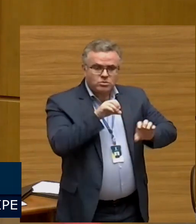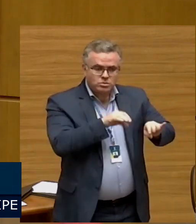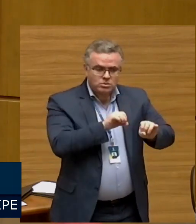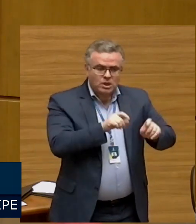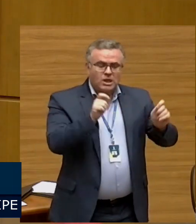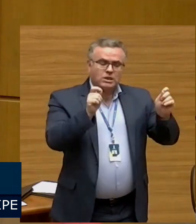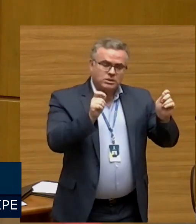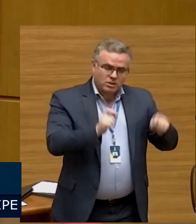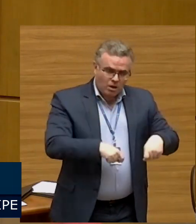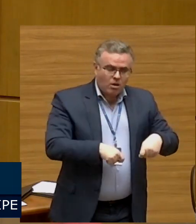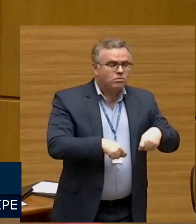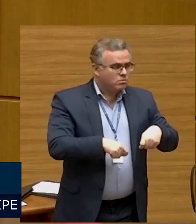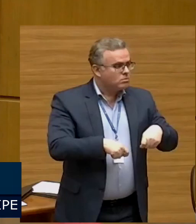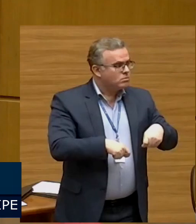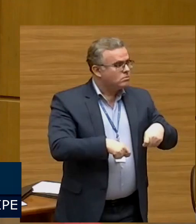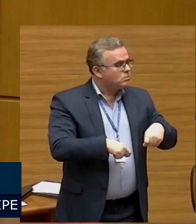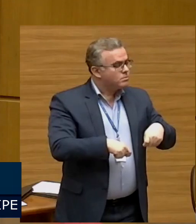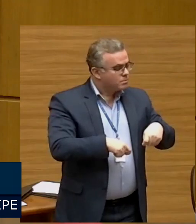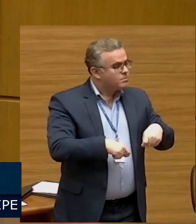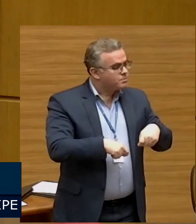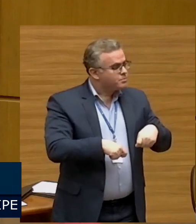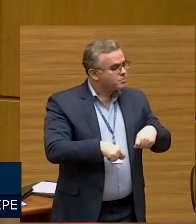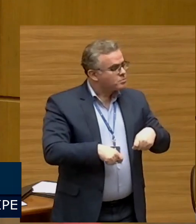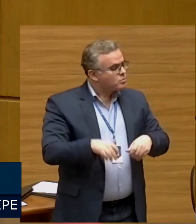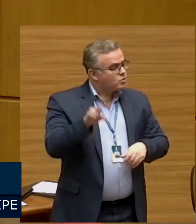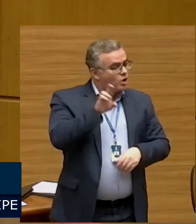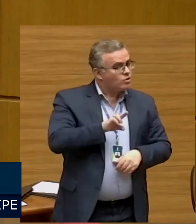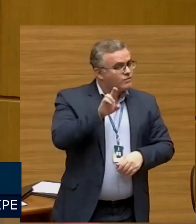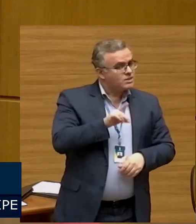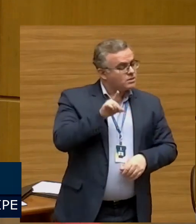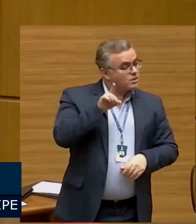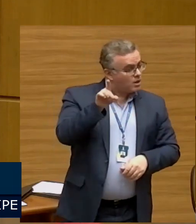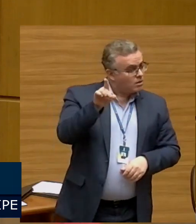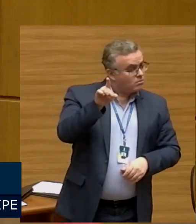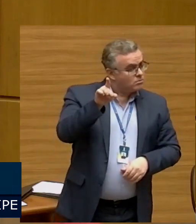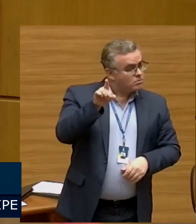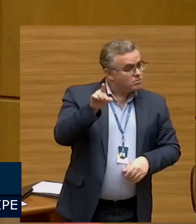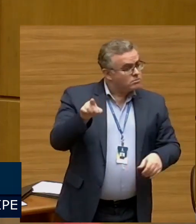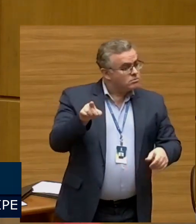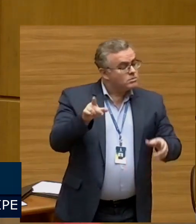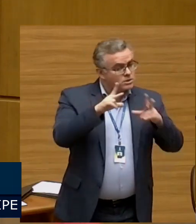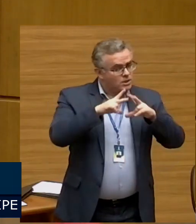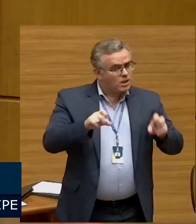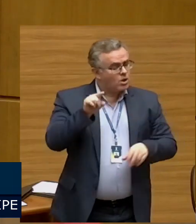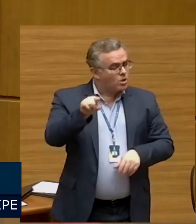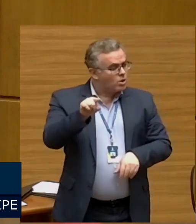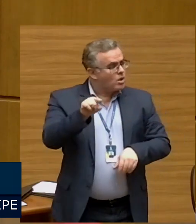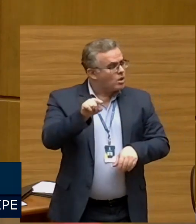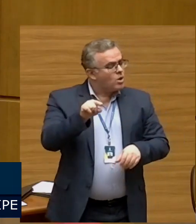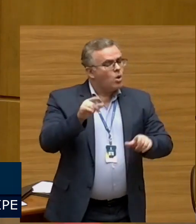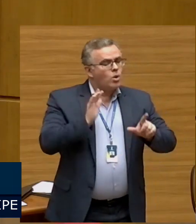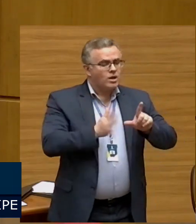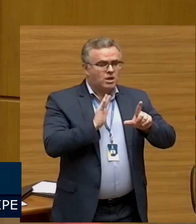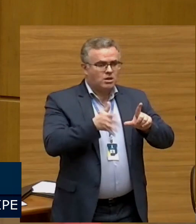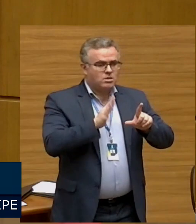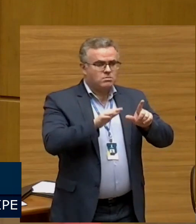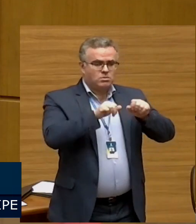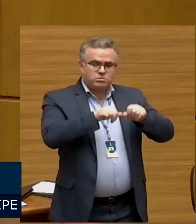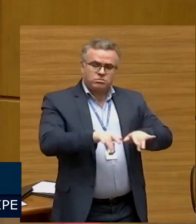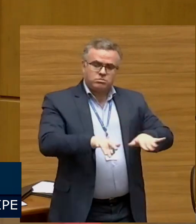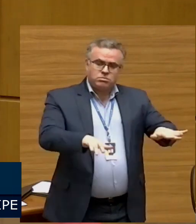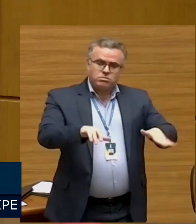né, através da Universidade Federal de Santa Catarina, o curso Letras Libras,